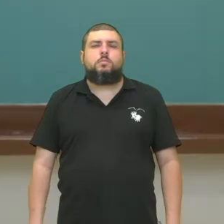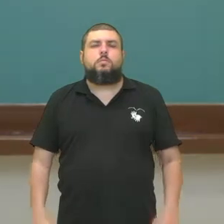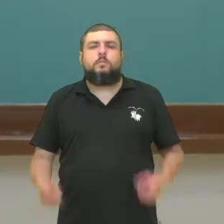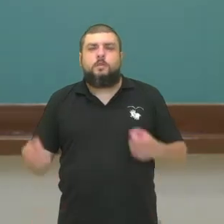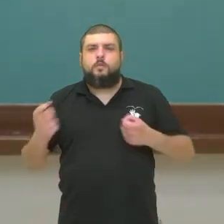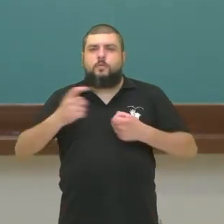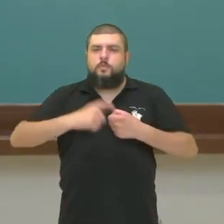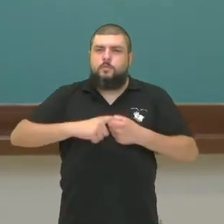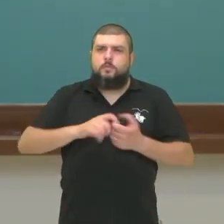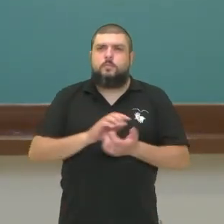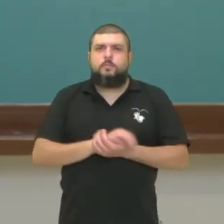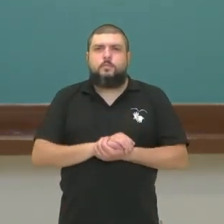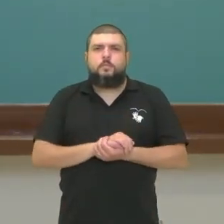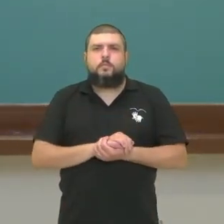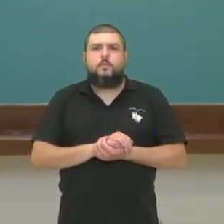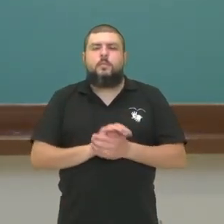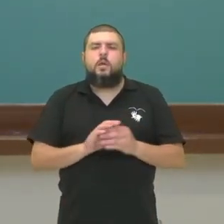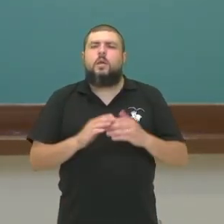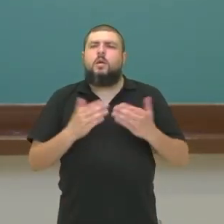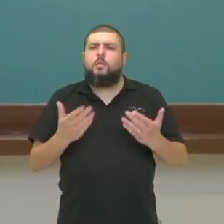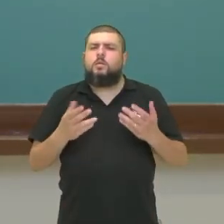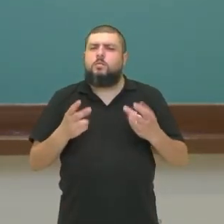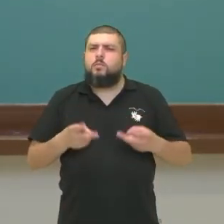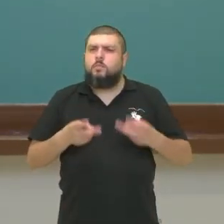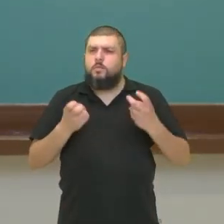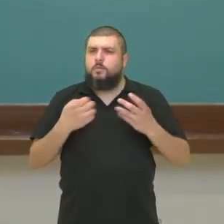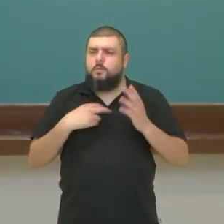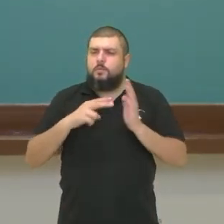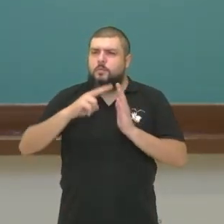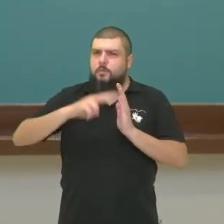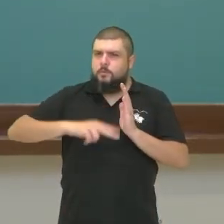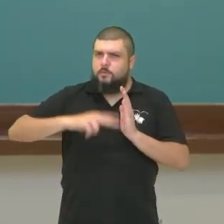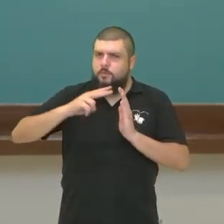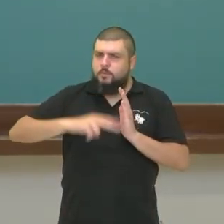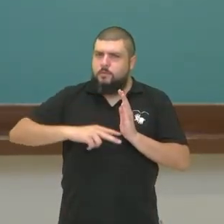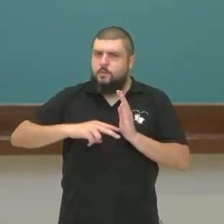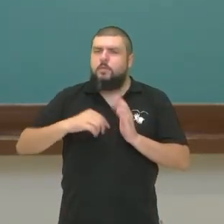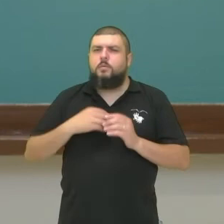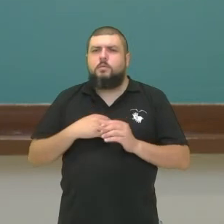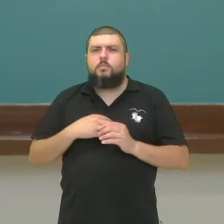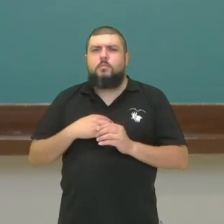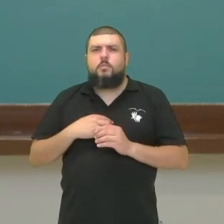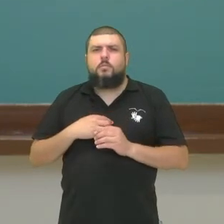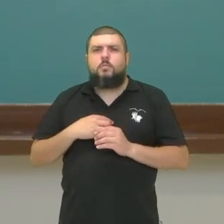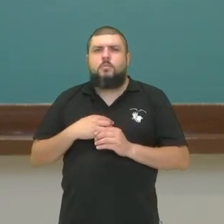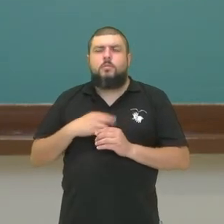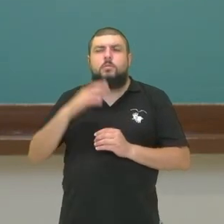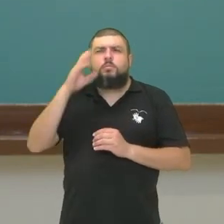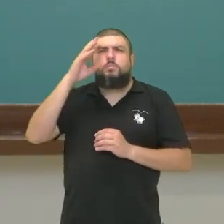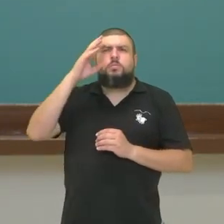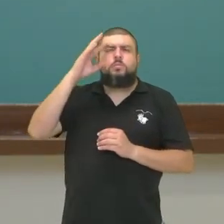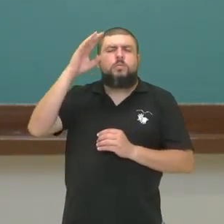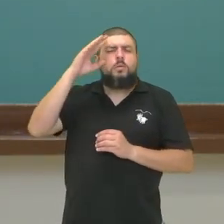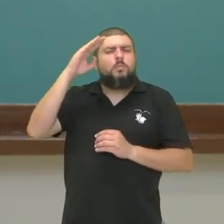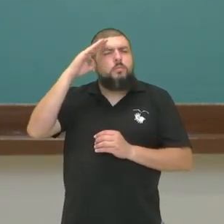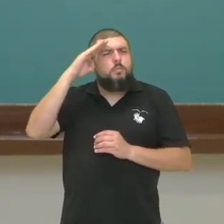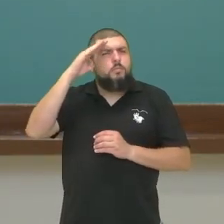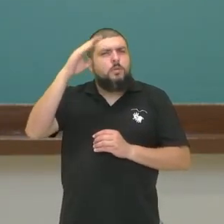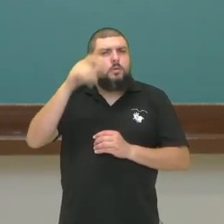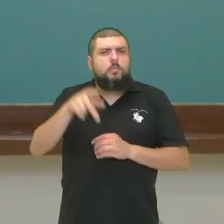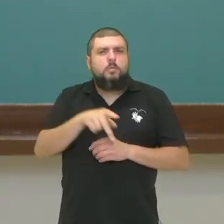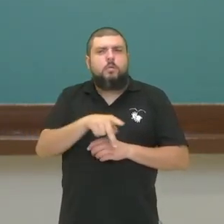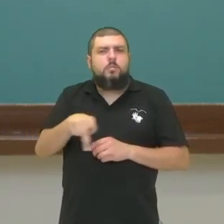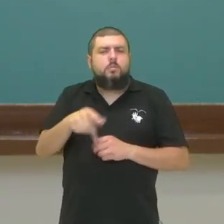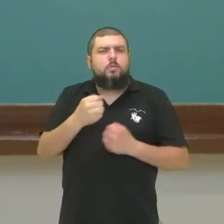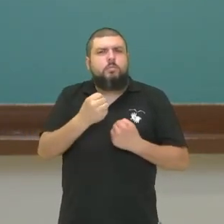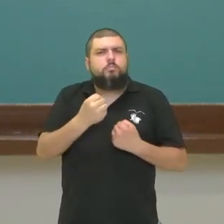Voltamos. Então, percebeu, releu o trecho? Qual é a ideia central defendida pelo professor que faz parte